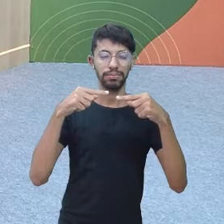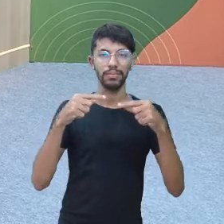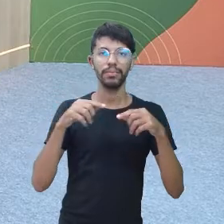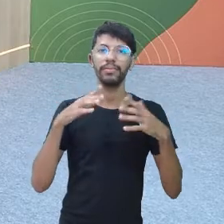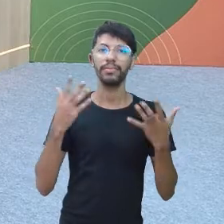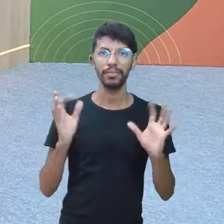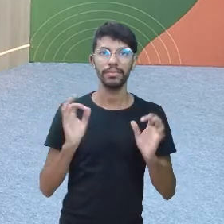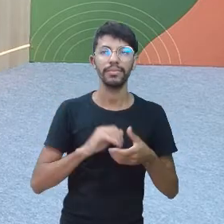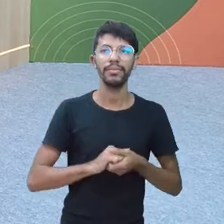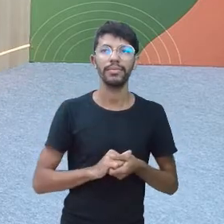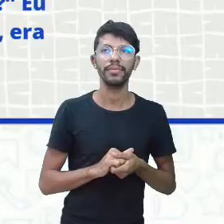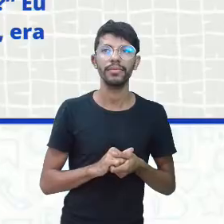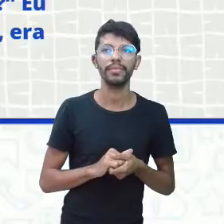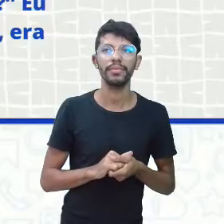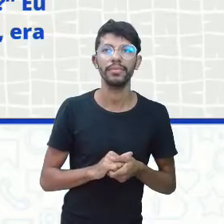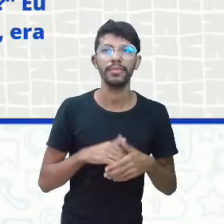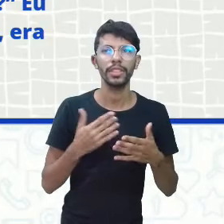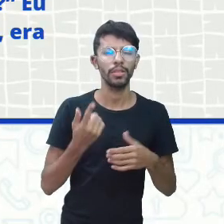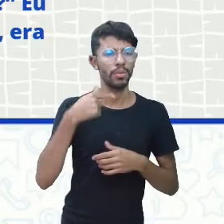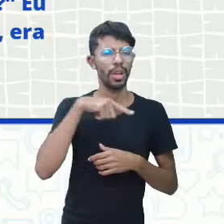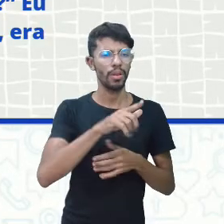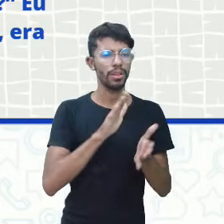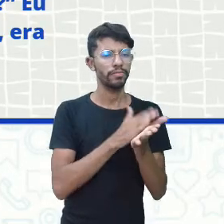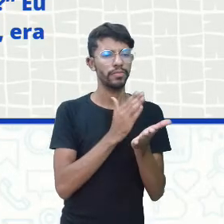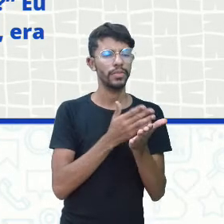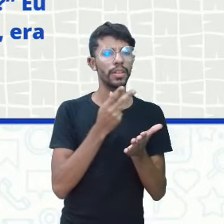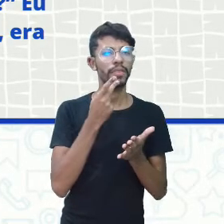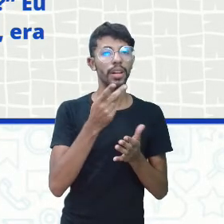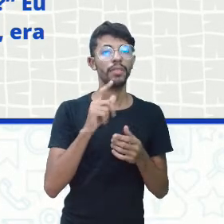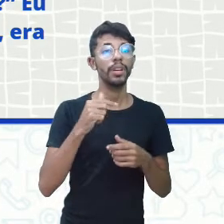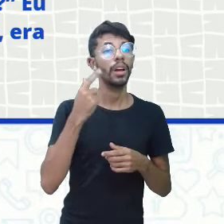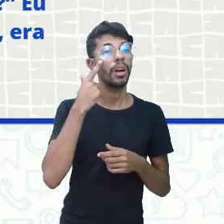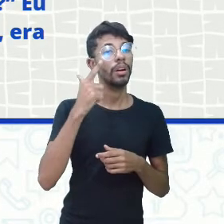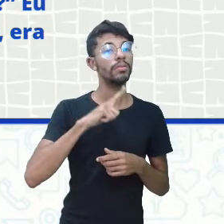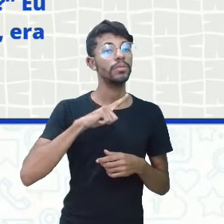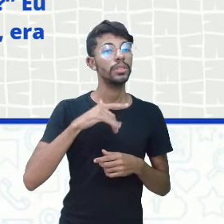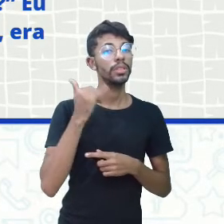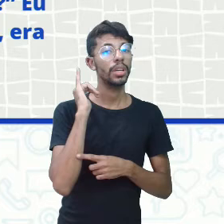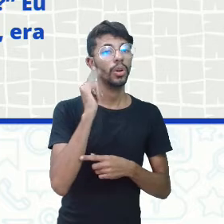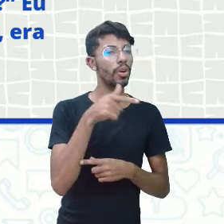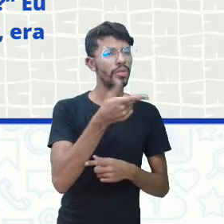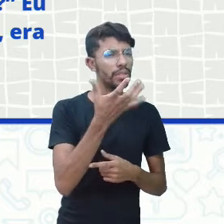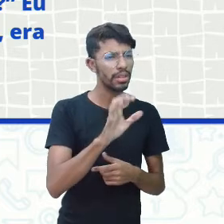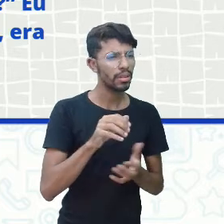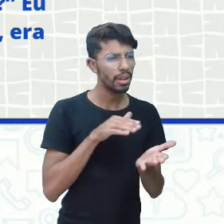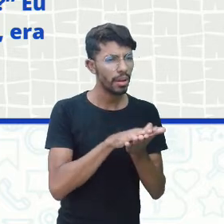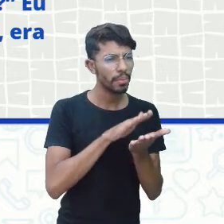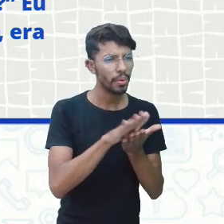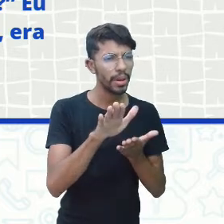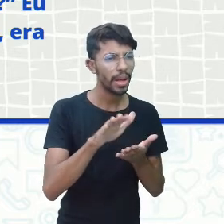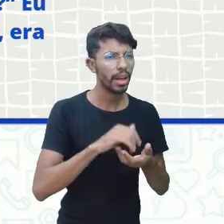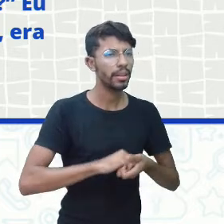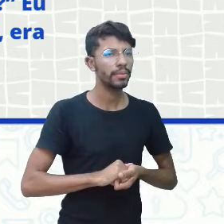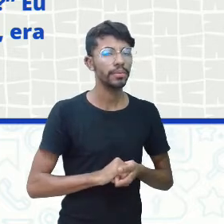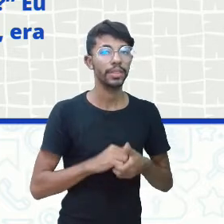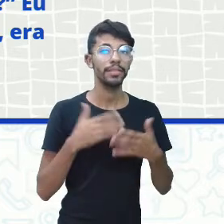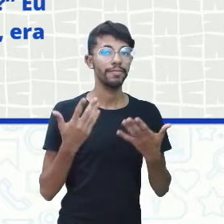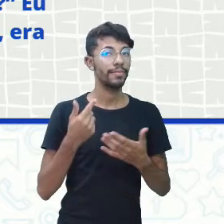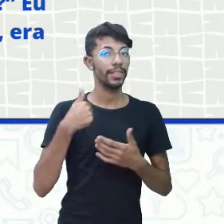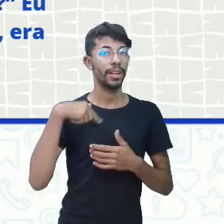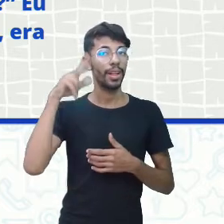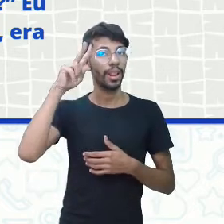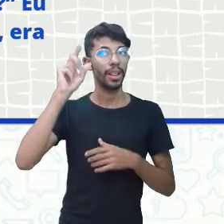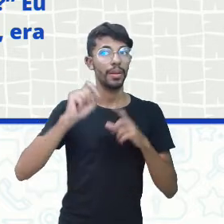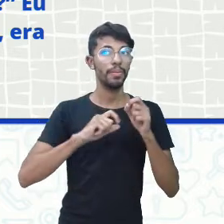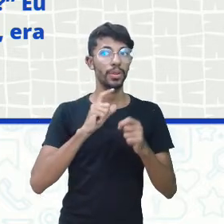existem. Chegava lá nas revistas e dizia, eu tenho um conto, você não quer publicar, não? Aí me lembro que uma vez